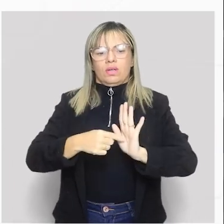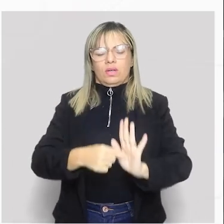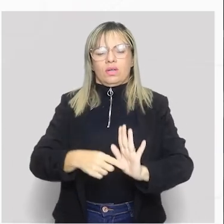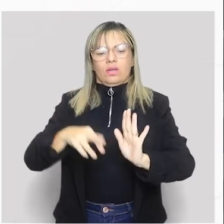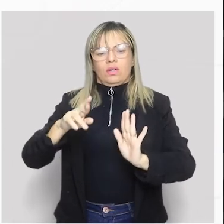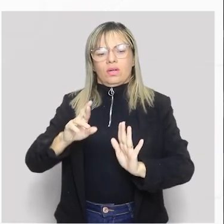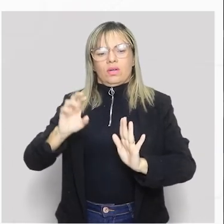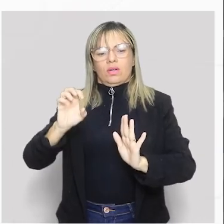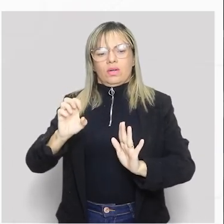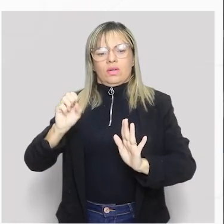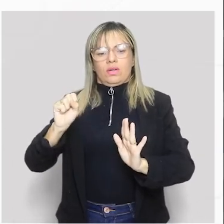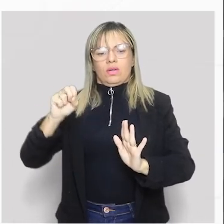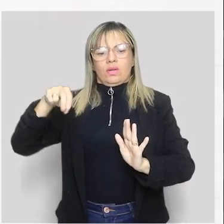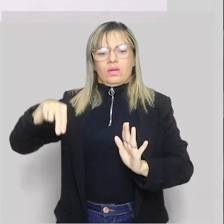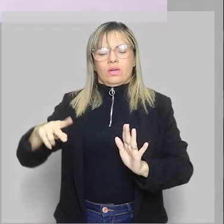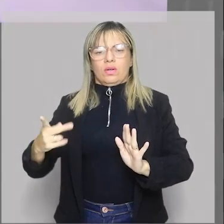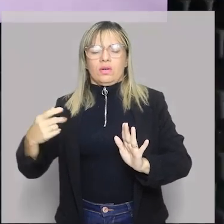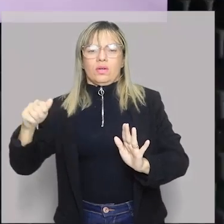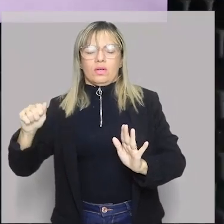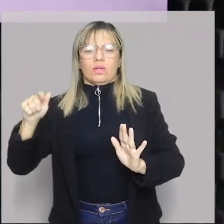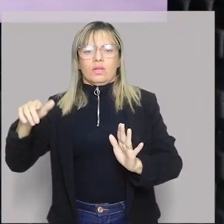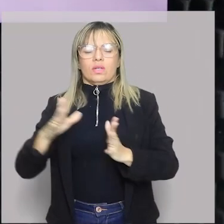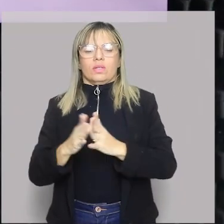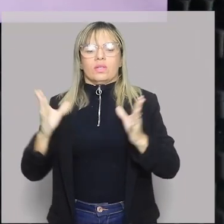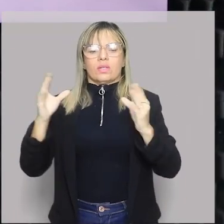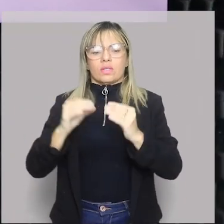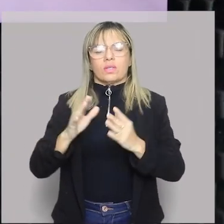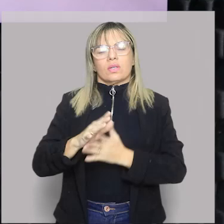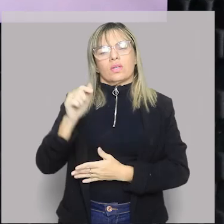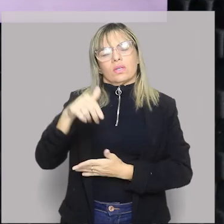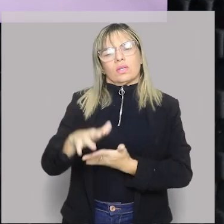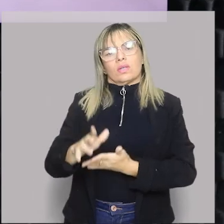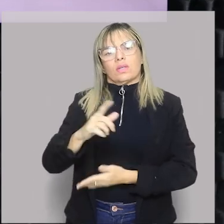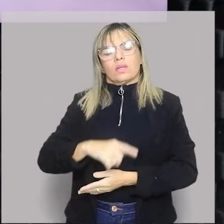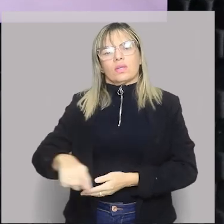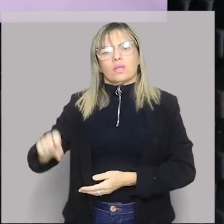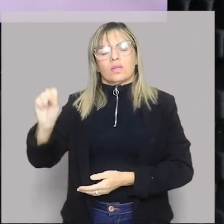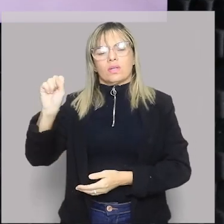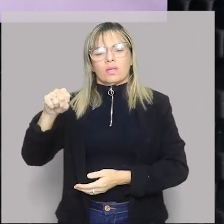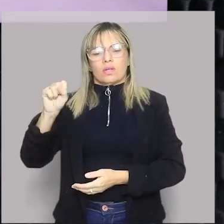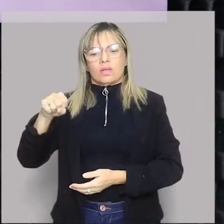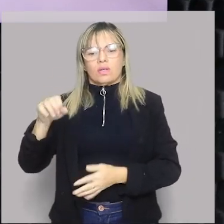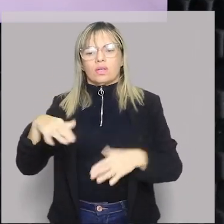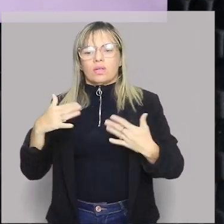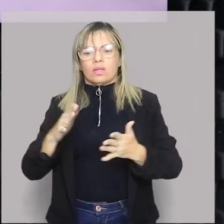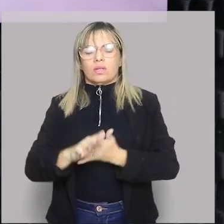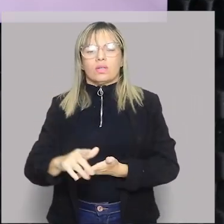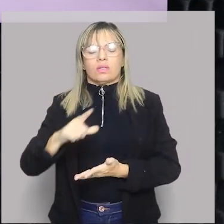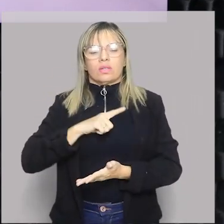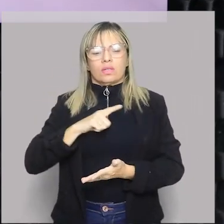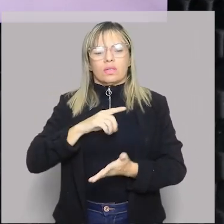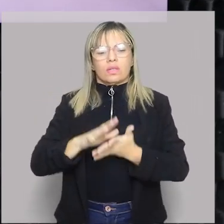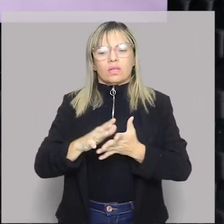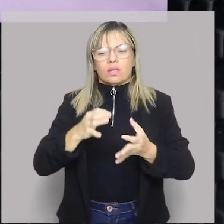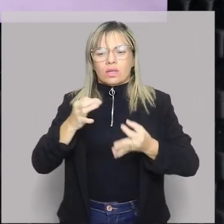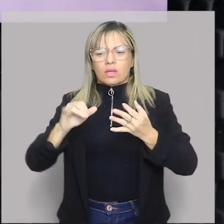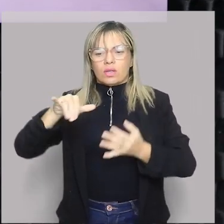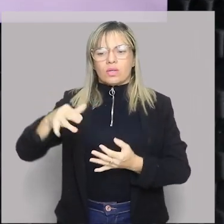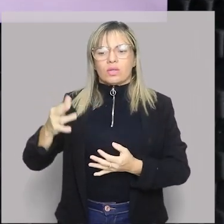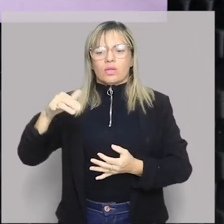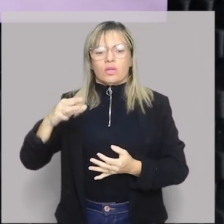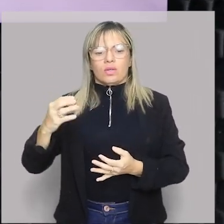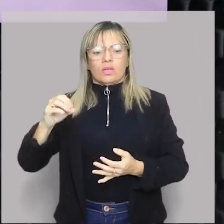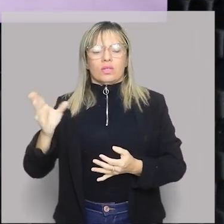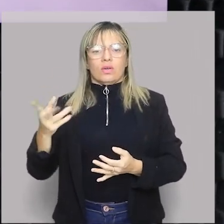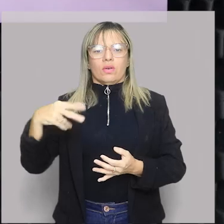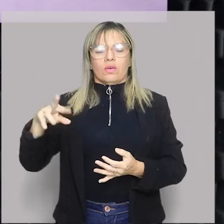a resenha, sim. Nós temos aí uma situação de juízo de valor. Só que a resenha, ela normalmente